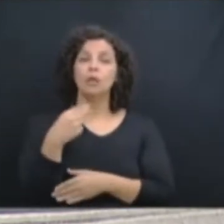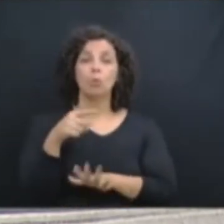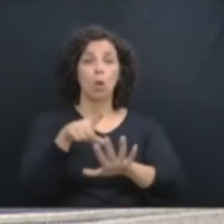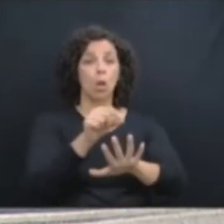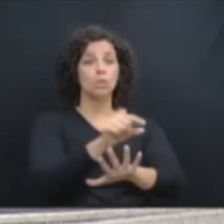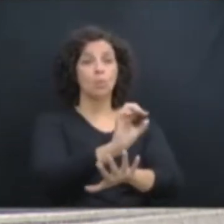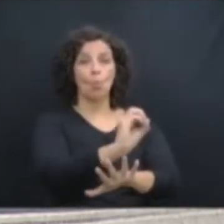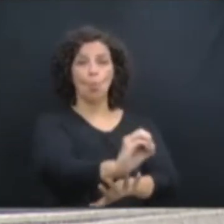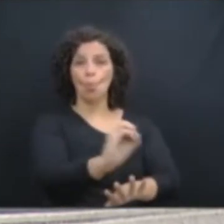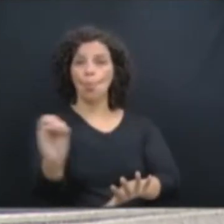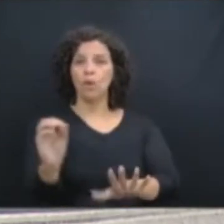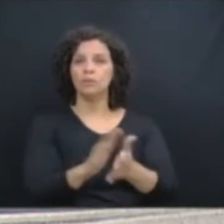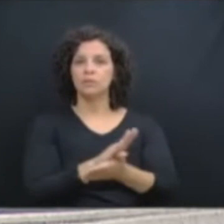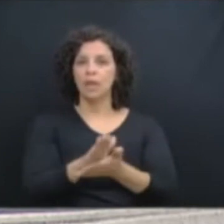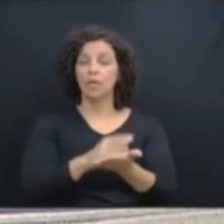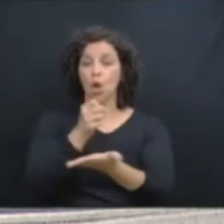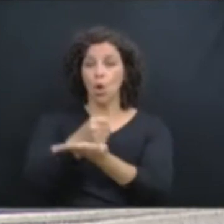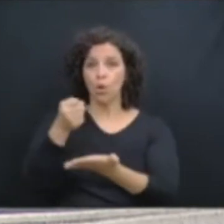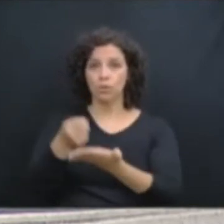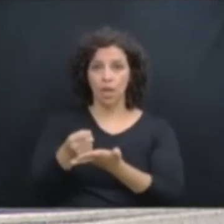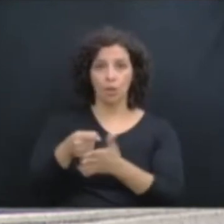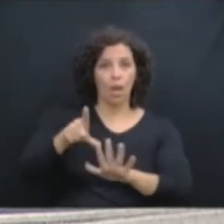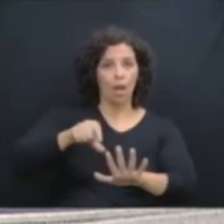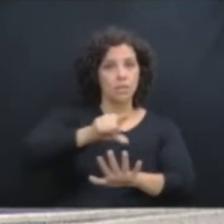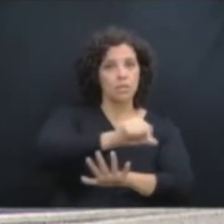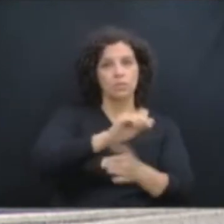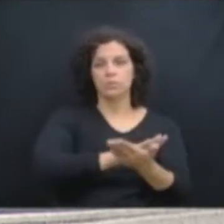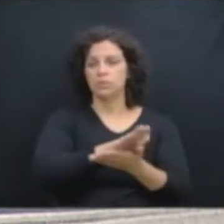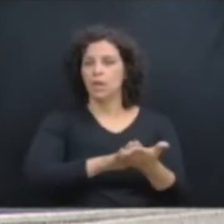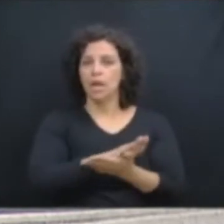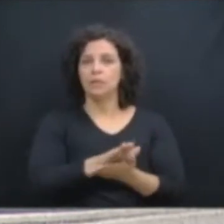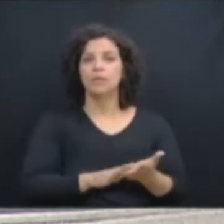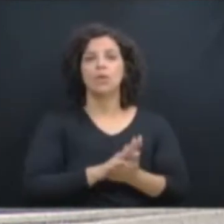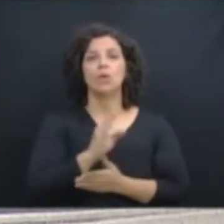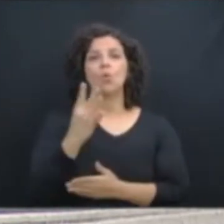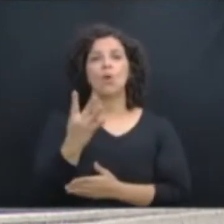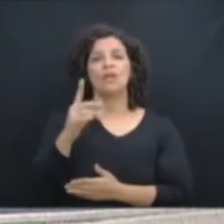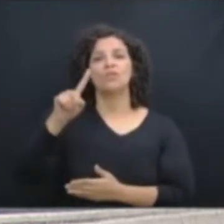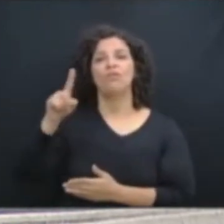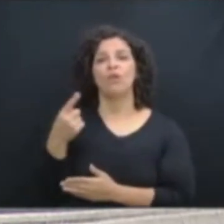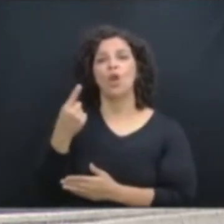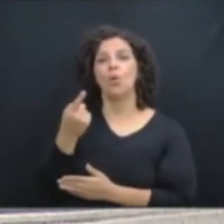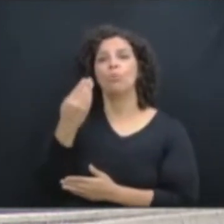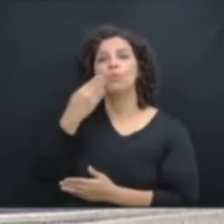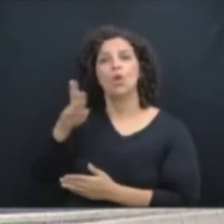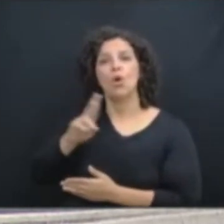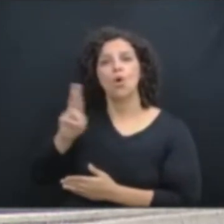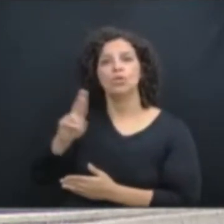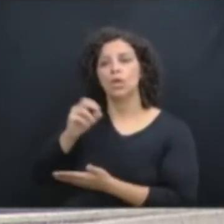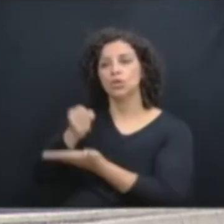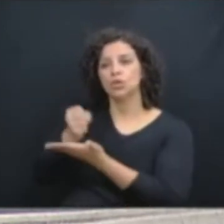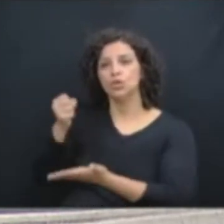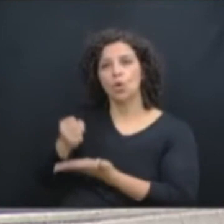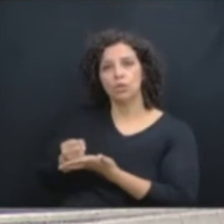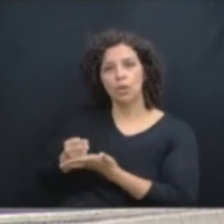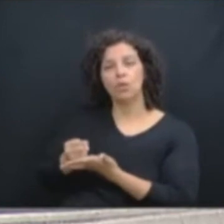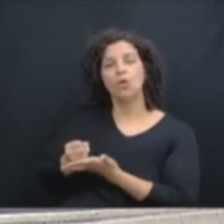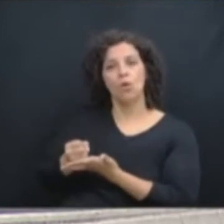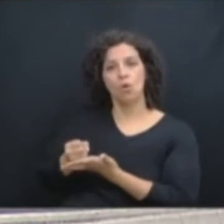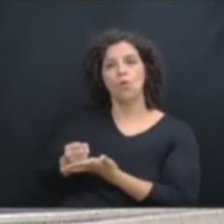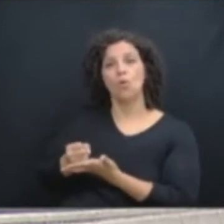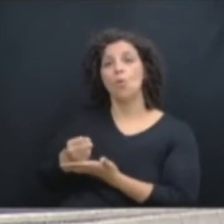licitação, melhor, foi contratado sem licitação por 4,1 milhões de